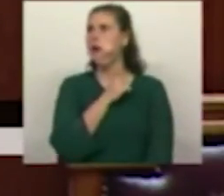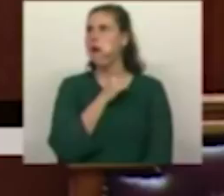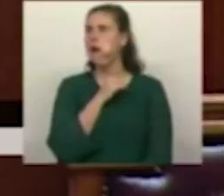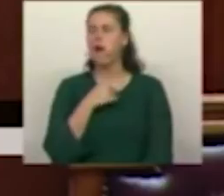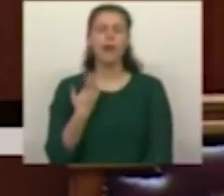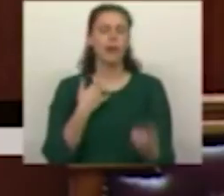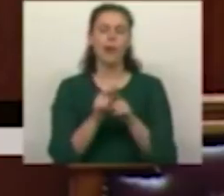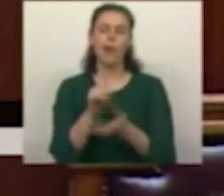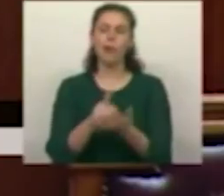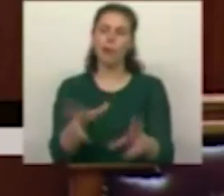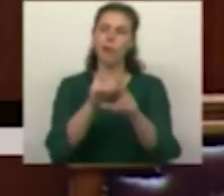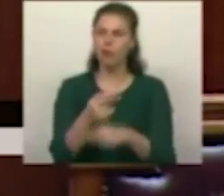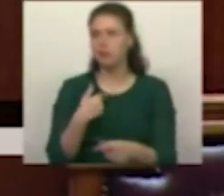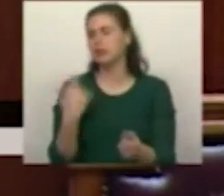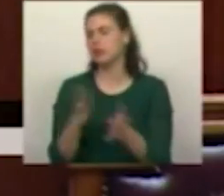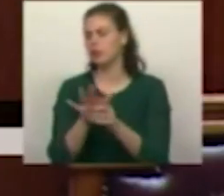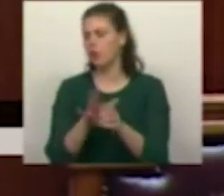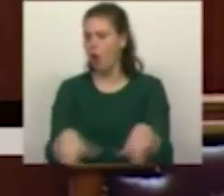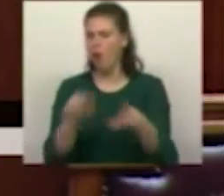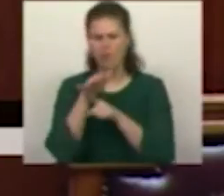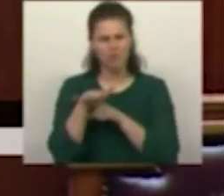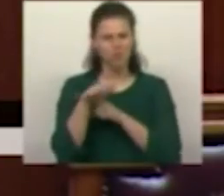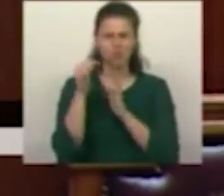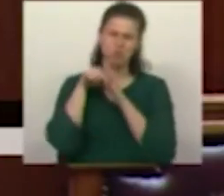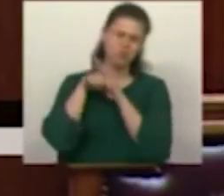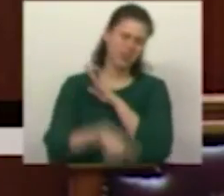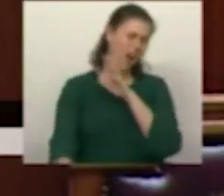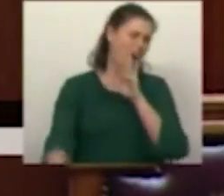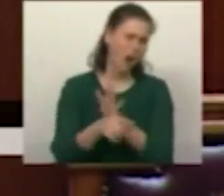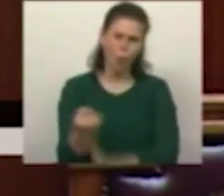revés, num novo aeroporto, não tem um impacto profundamente